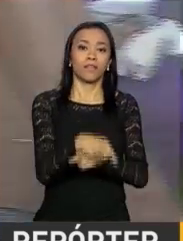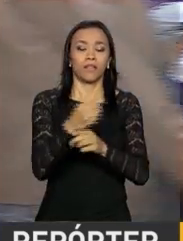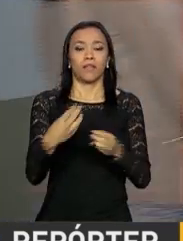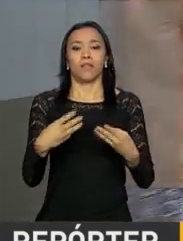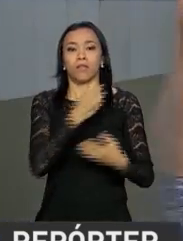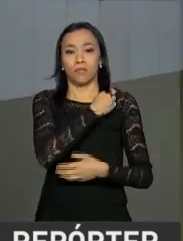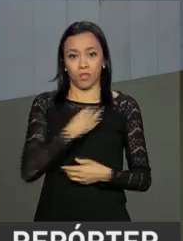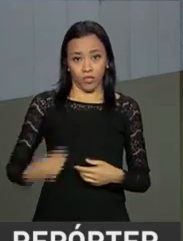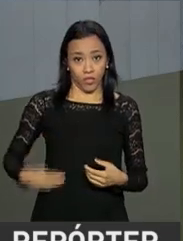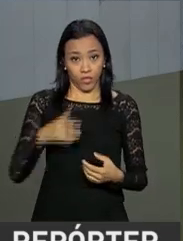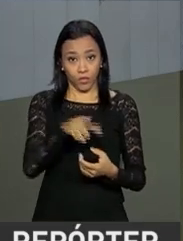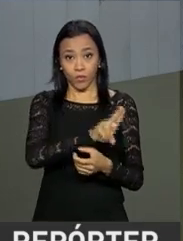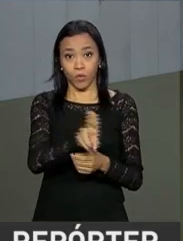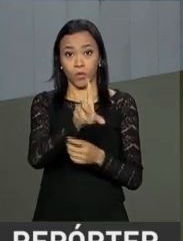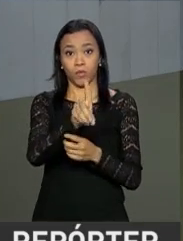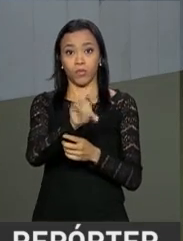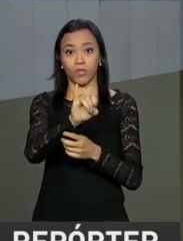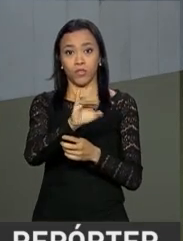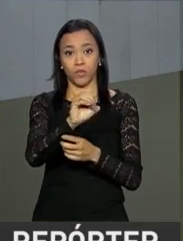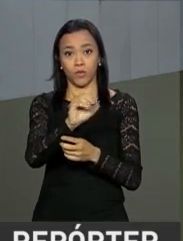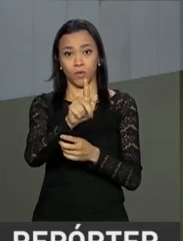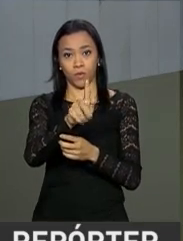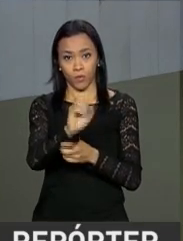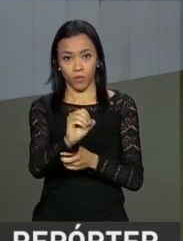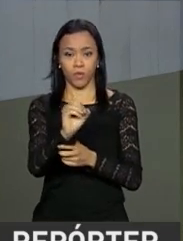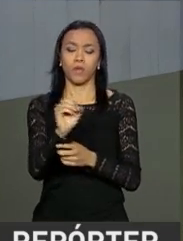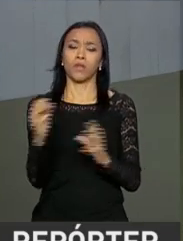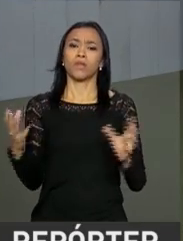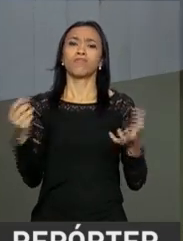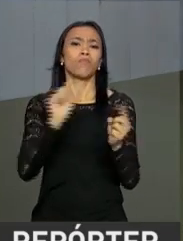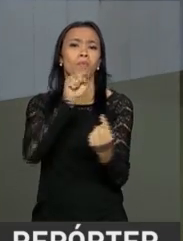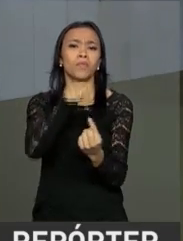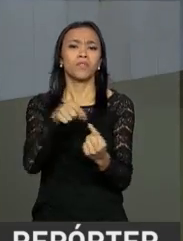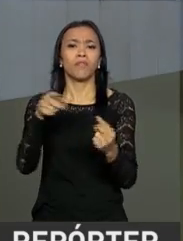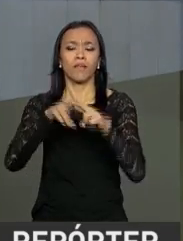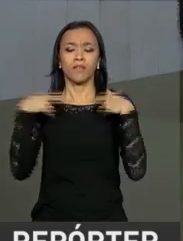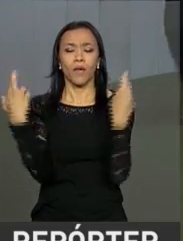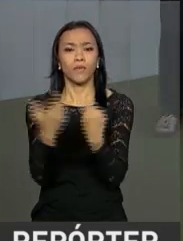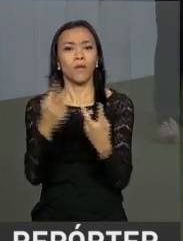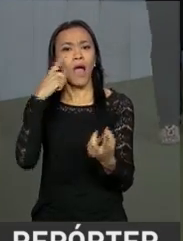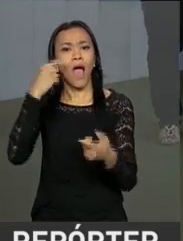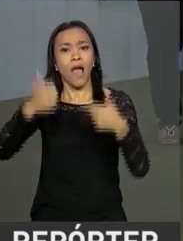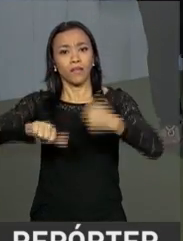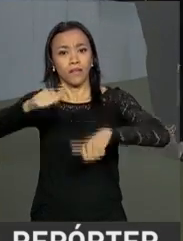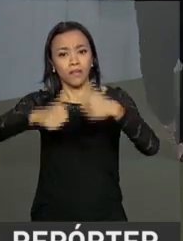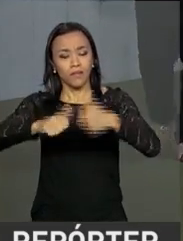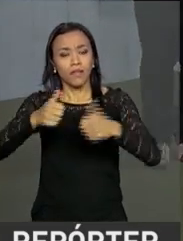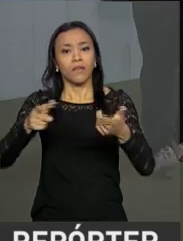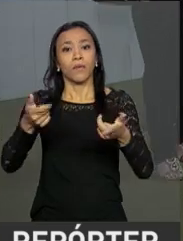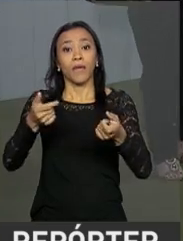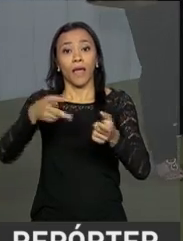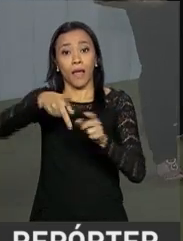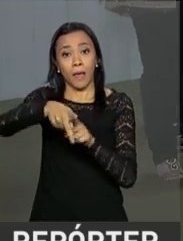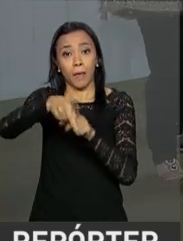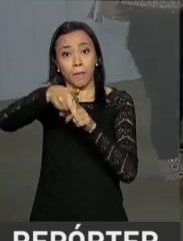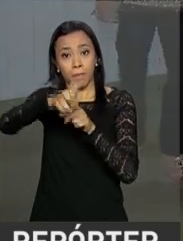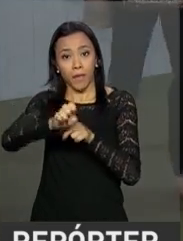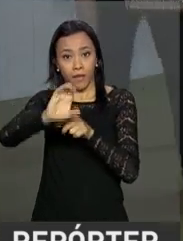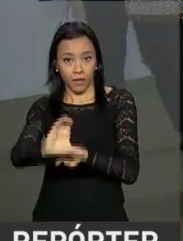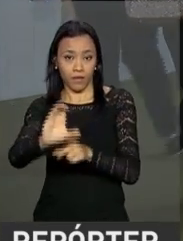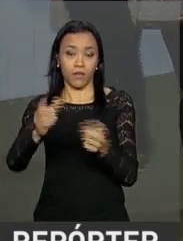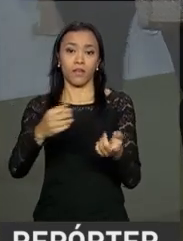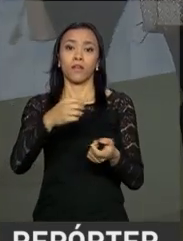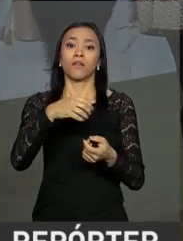uma audiência pública na comissão especial que analisa a PEC 241 aqui na Câmara dos Deputados. Eles estão